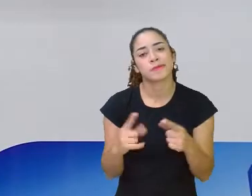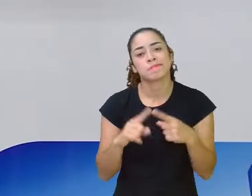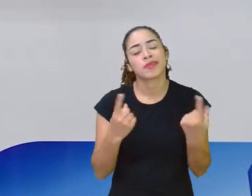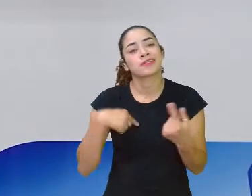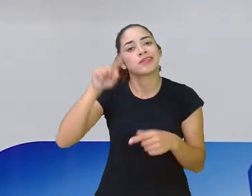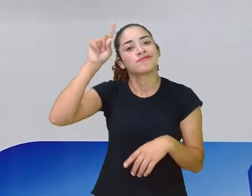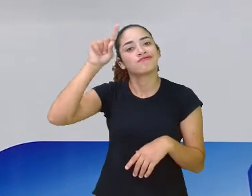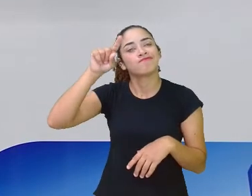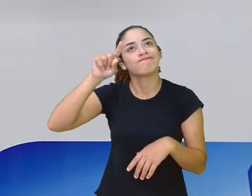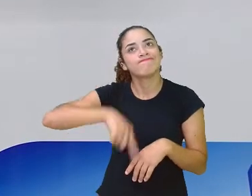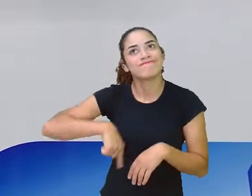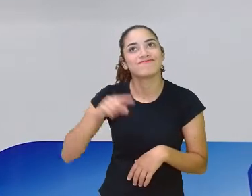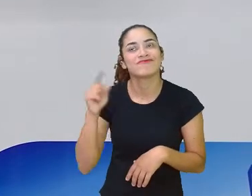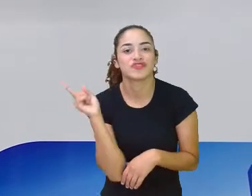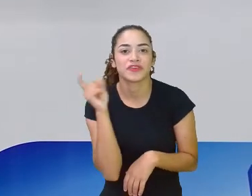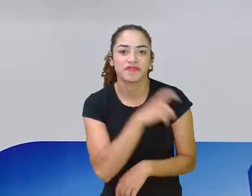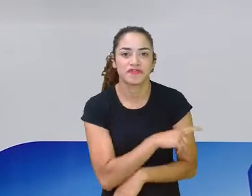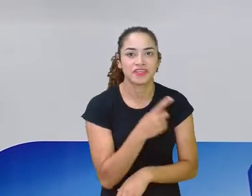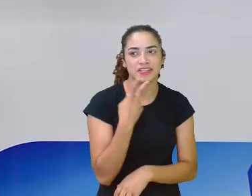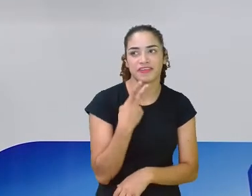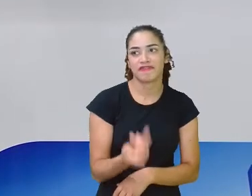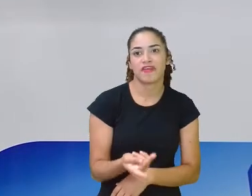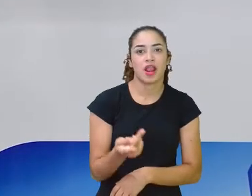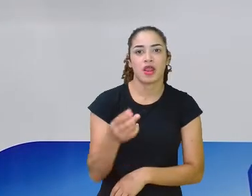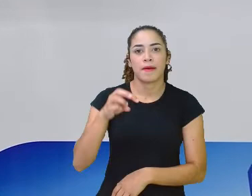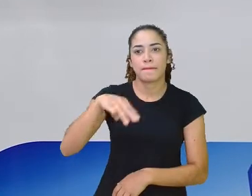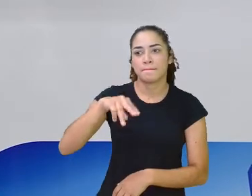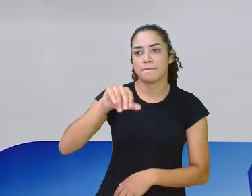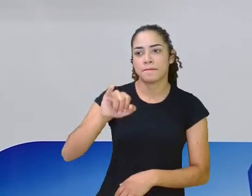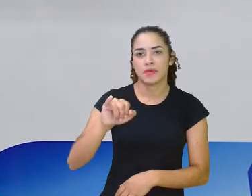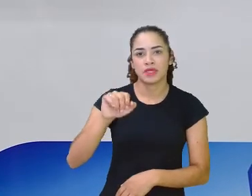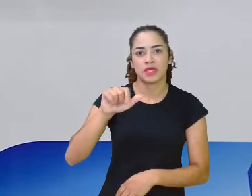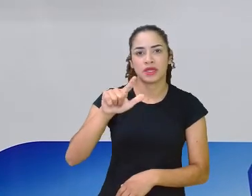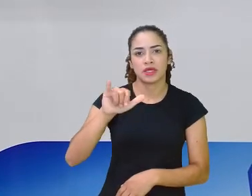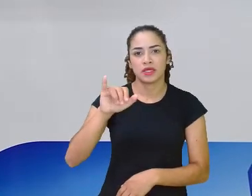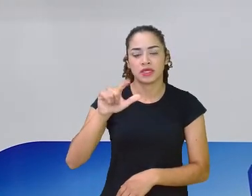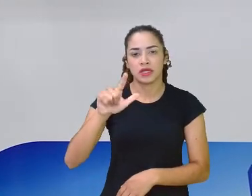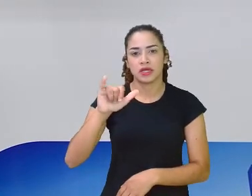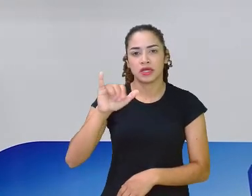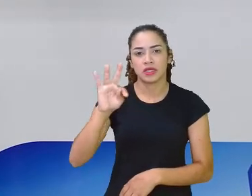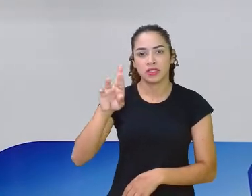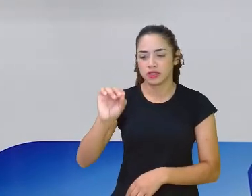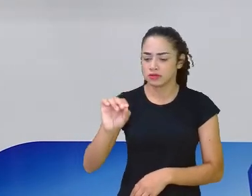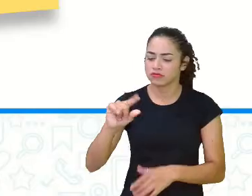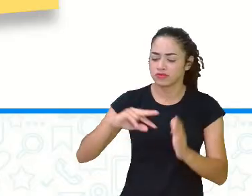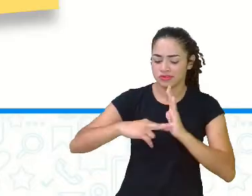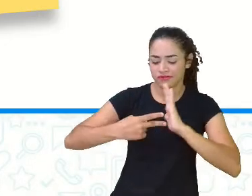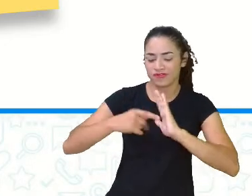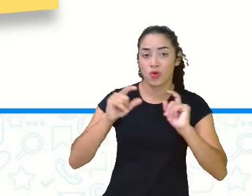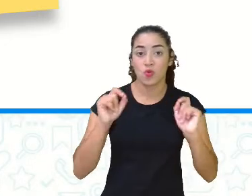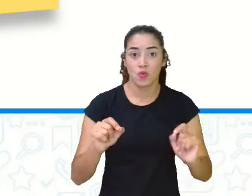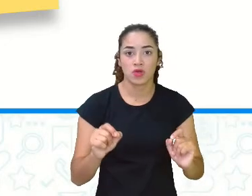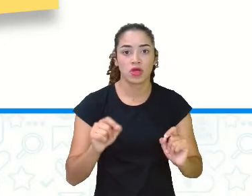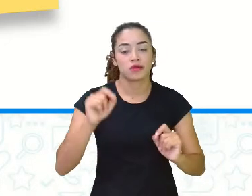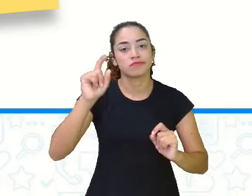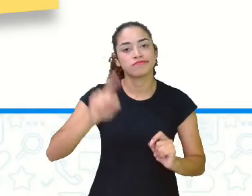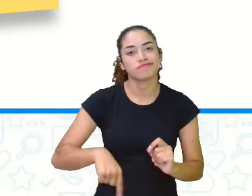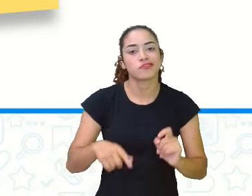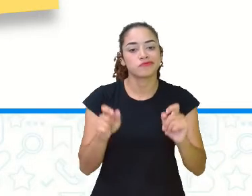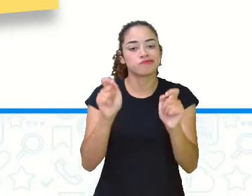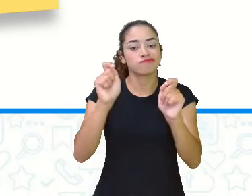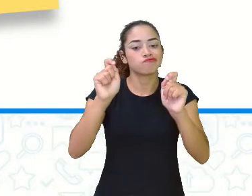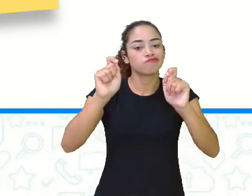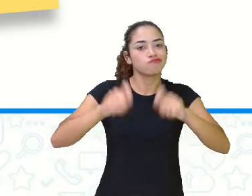difícil, né, no dia a dia, falar a palavra mililitro. Mas o que significa o mililitro? É uma unidade de